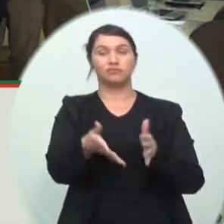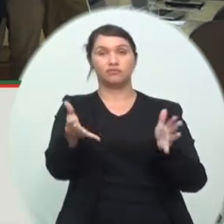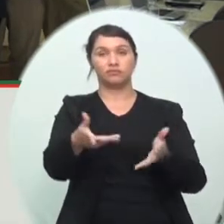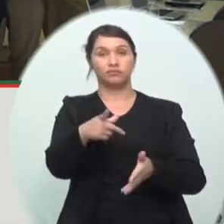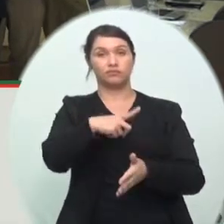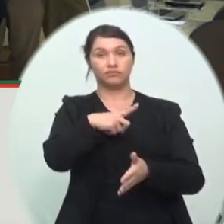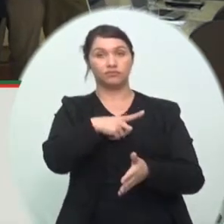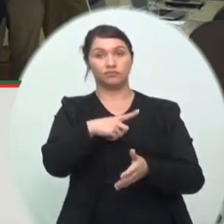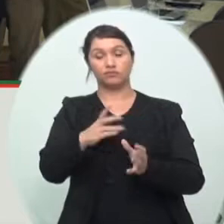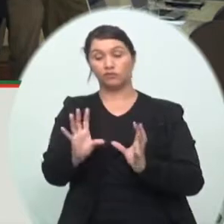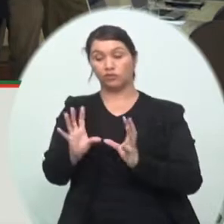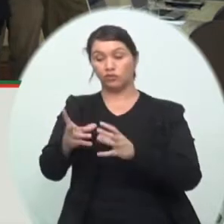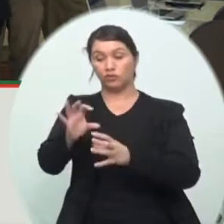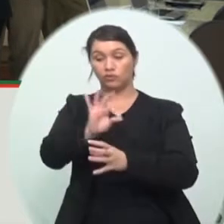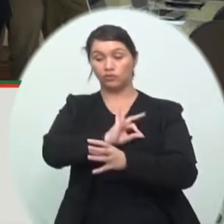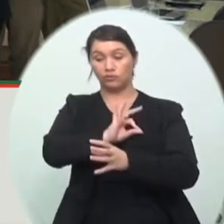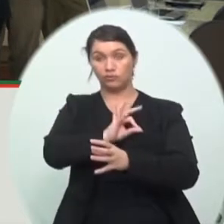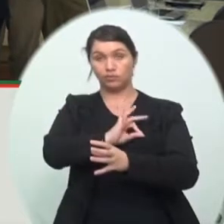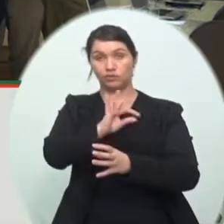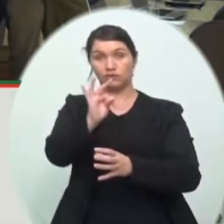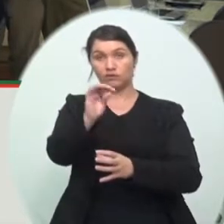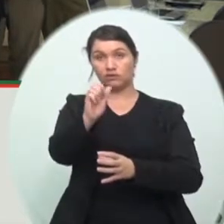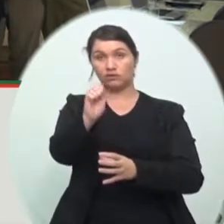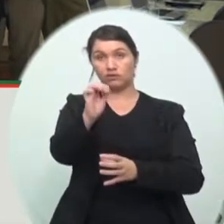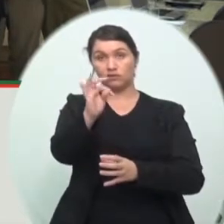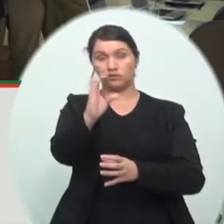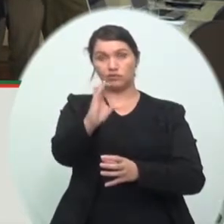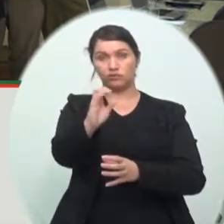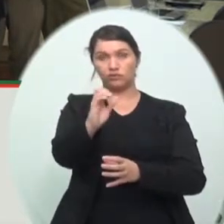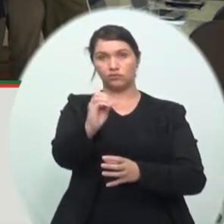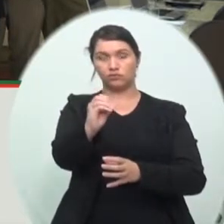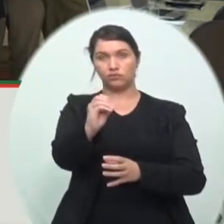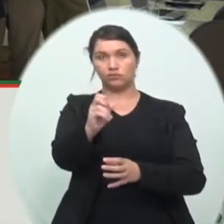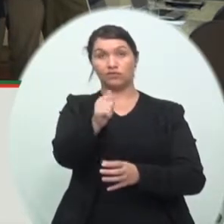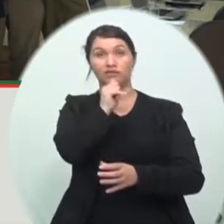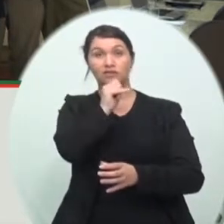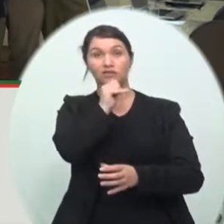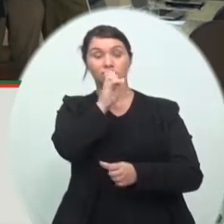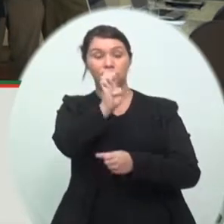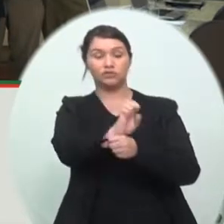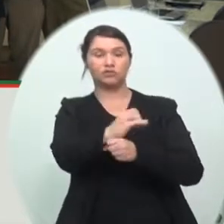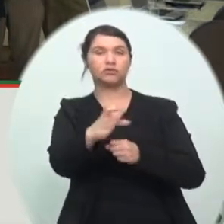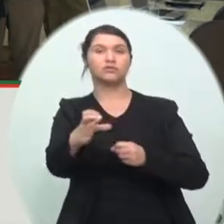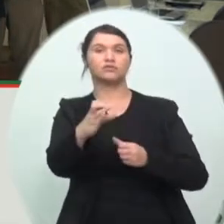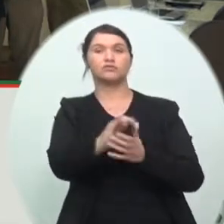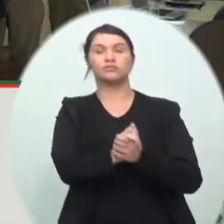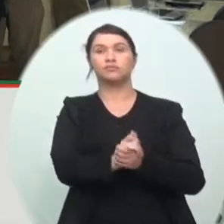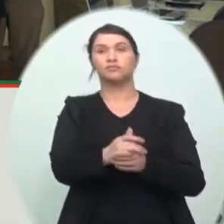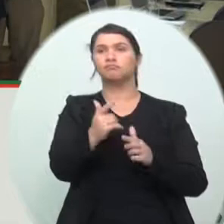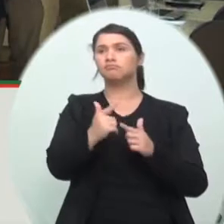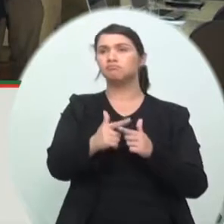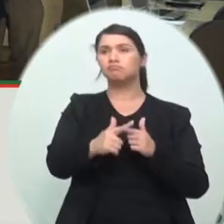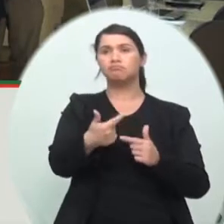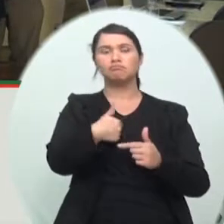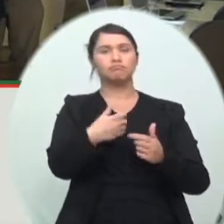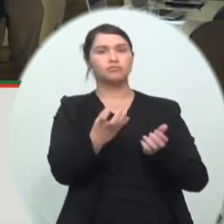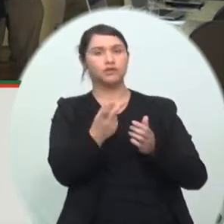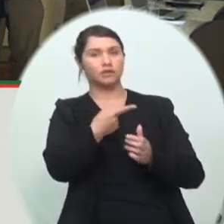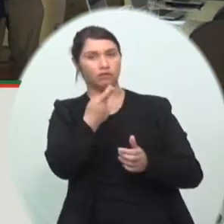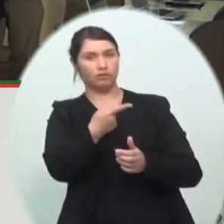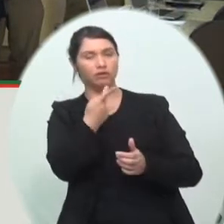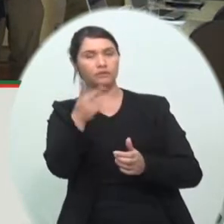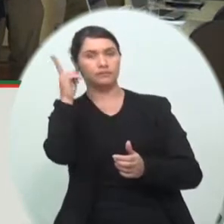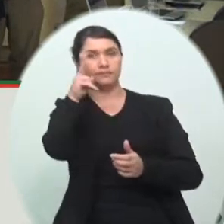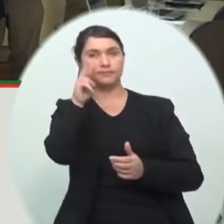uma companhia de policiamento tático, exemplo para Santa Catarina. E por que eu faço questão de registrar